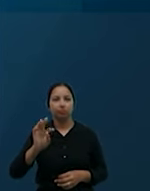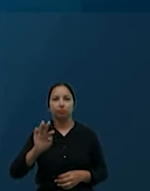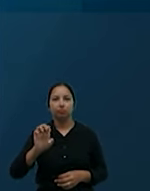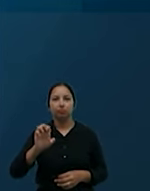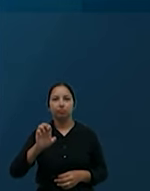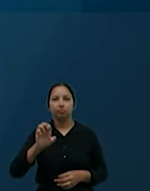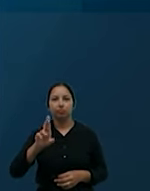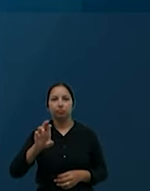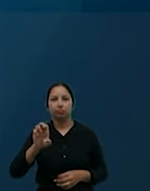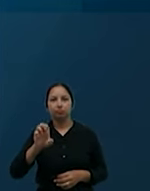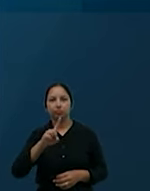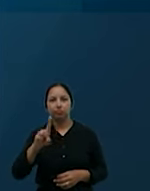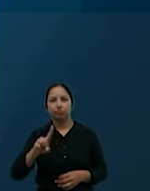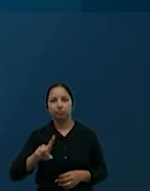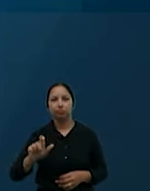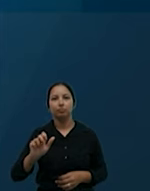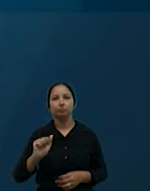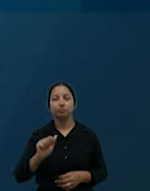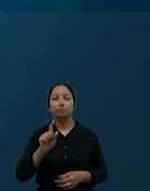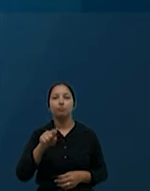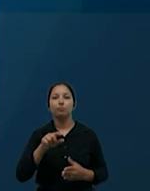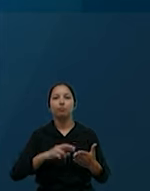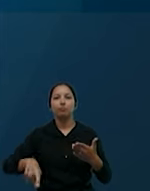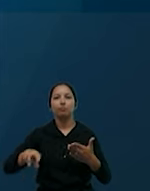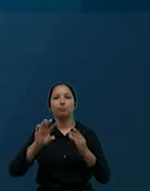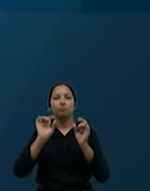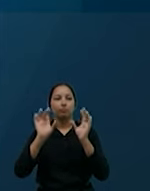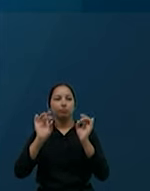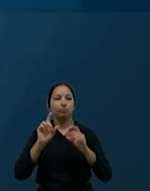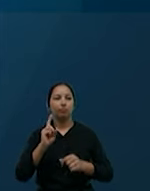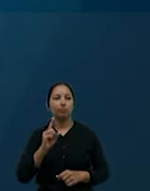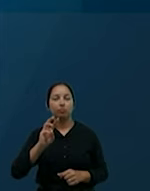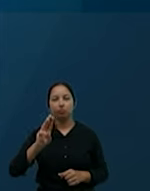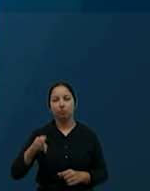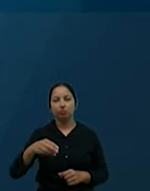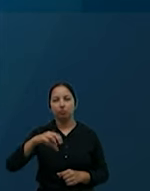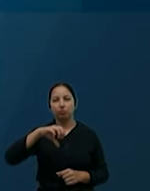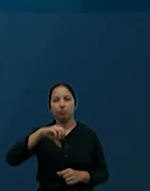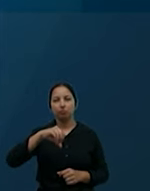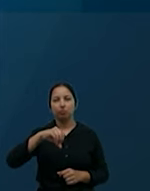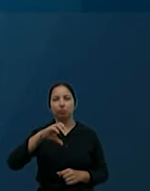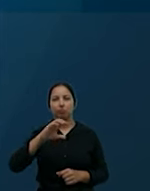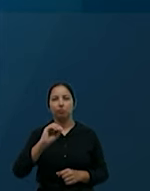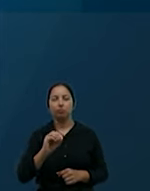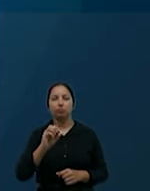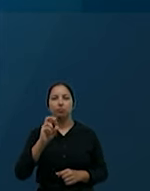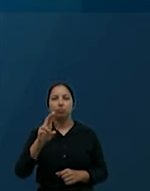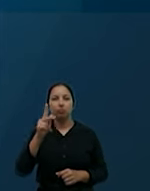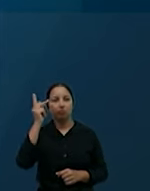Tratam-se dos recursos especiais 1.905.830 de São Paulo,